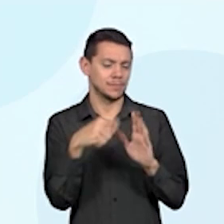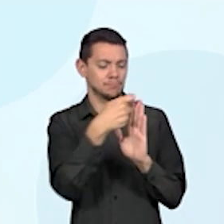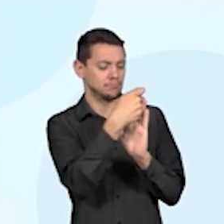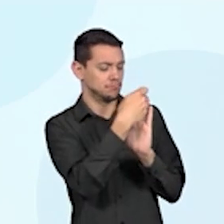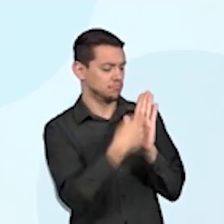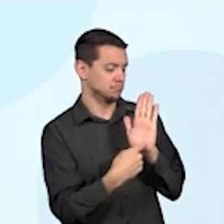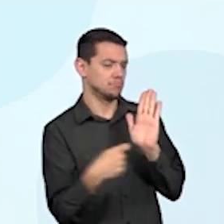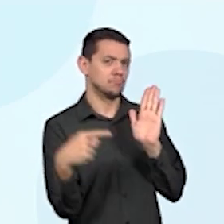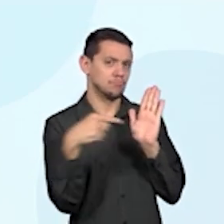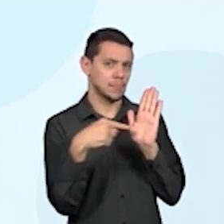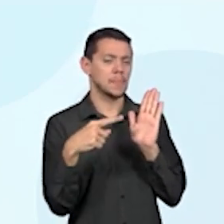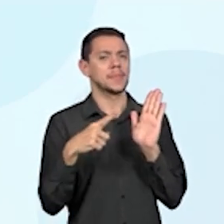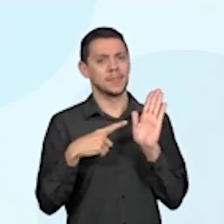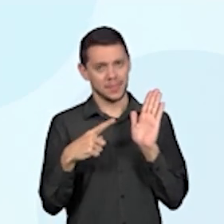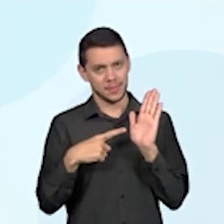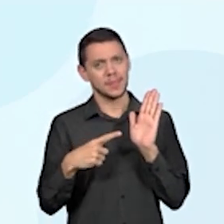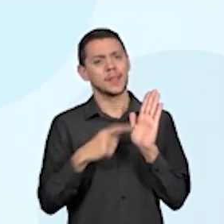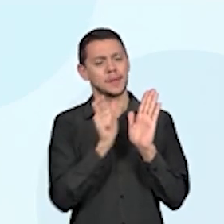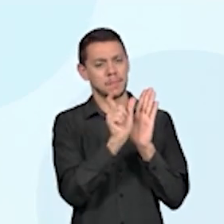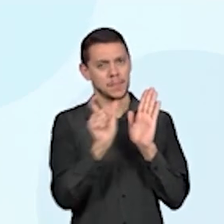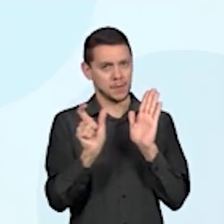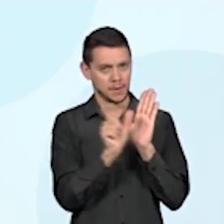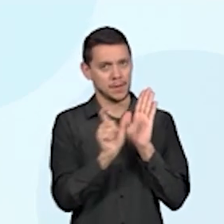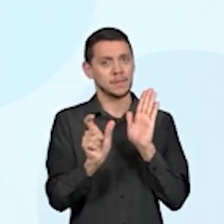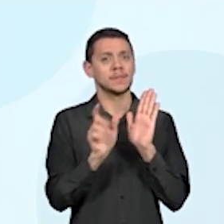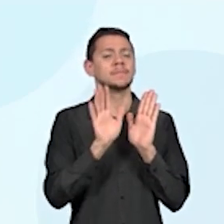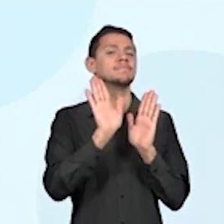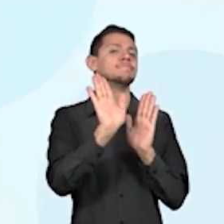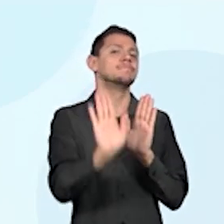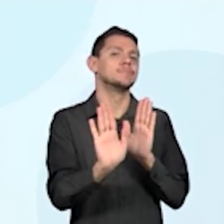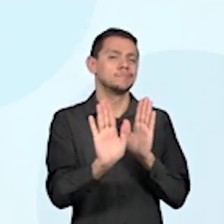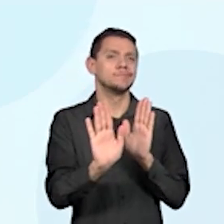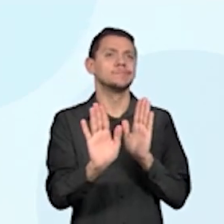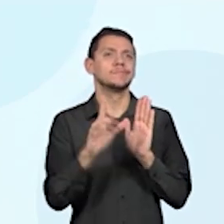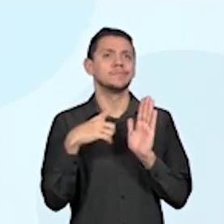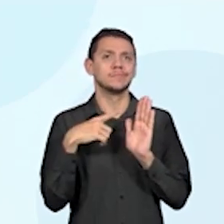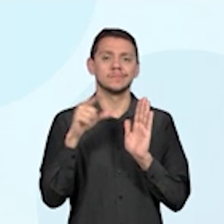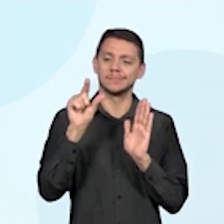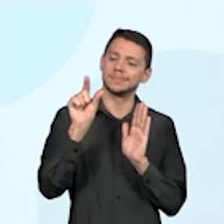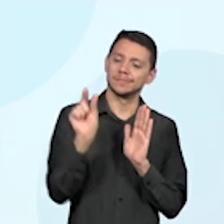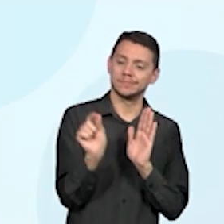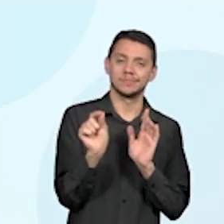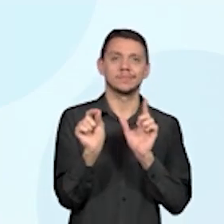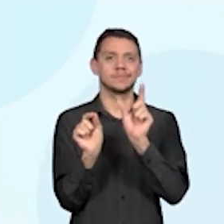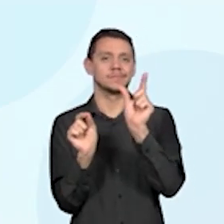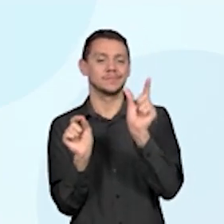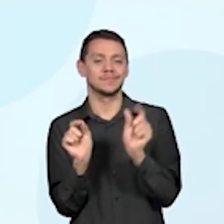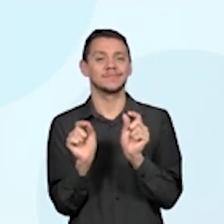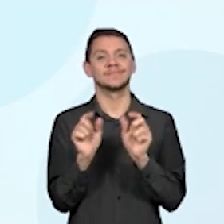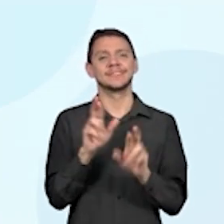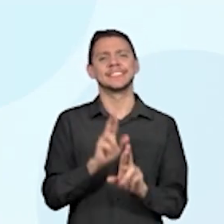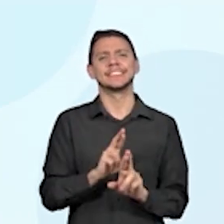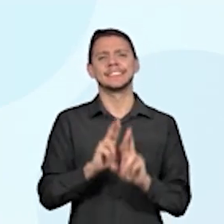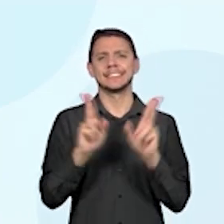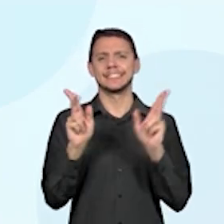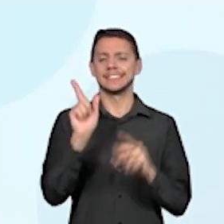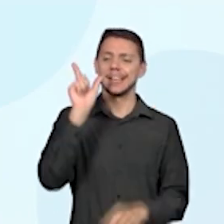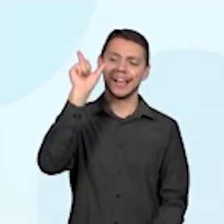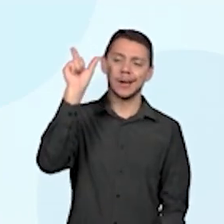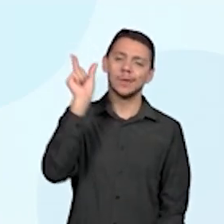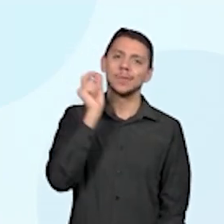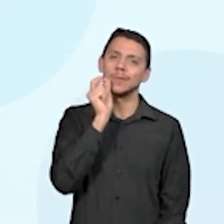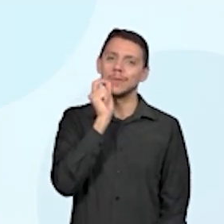escrito, mas a pontinha, ó, ele até muda o formato. A gente tem